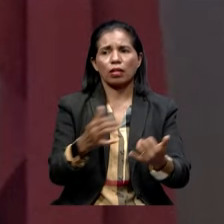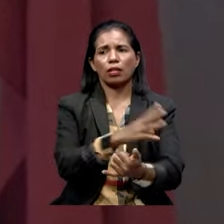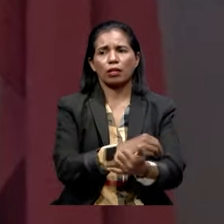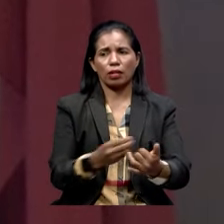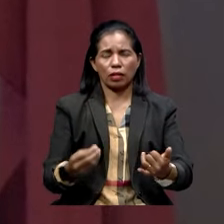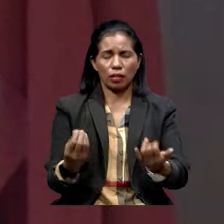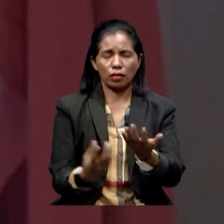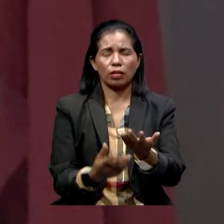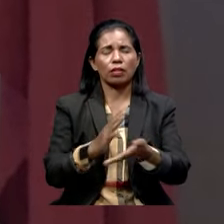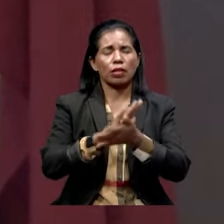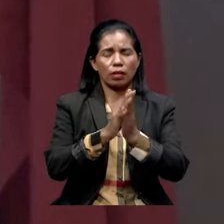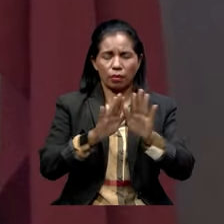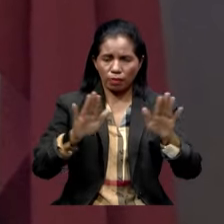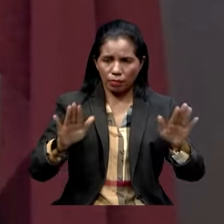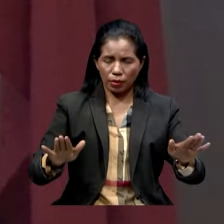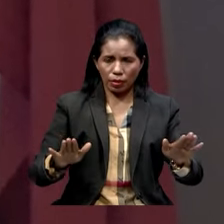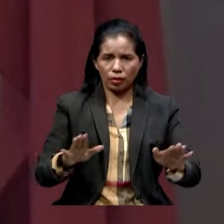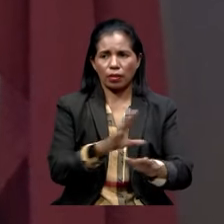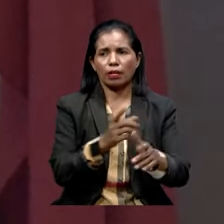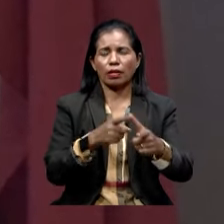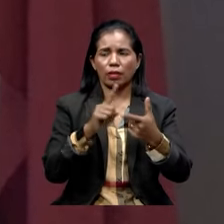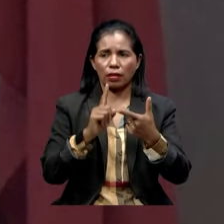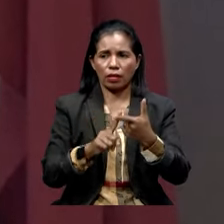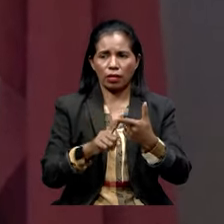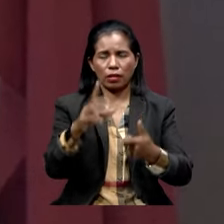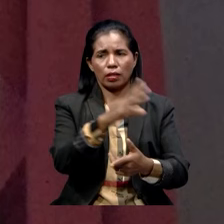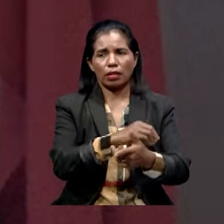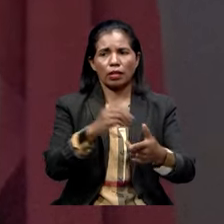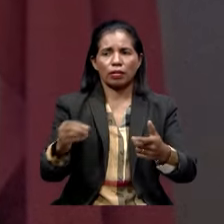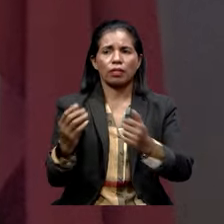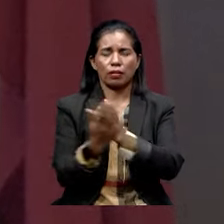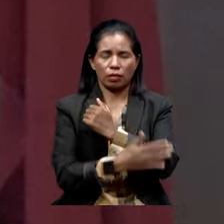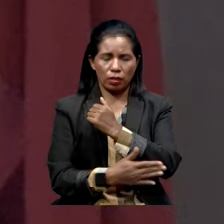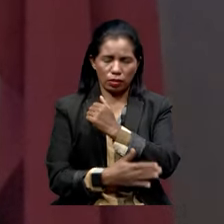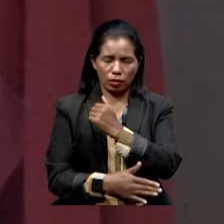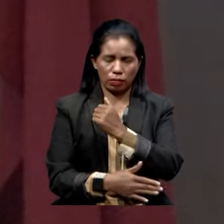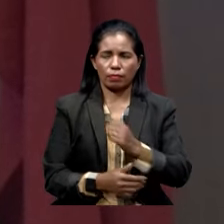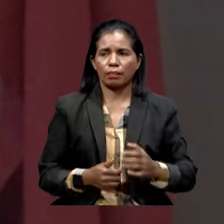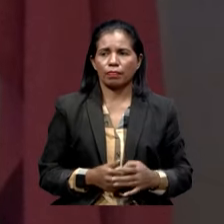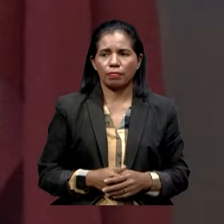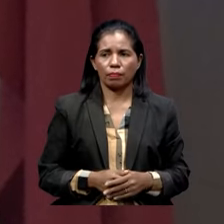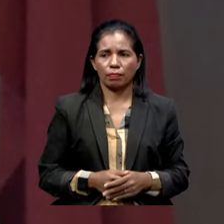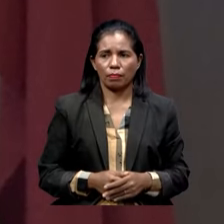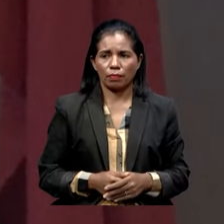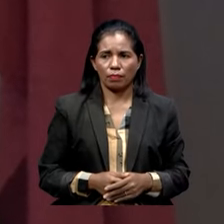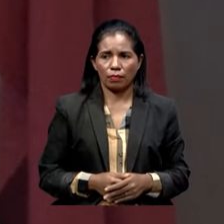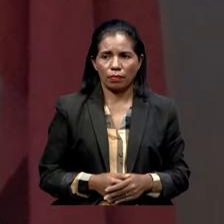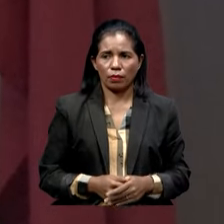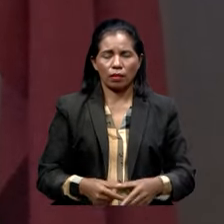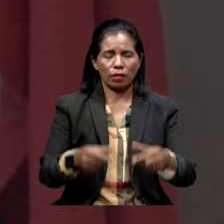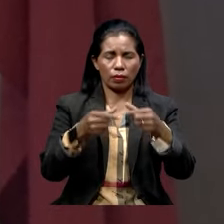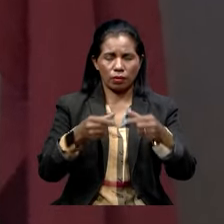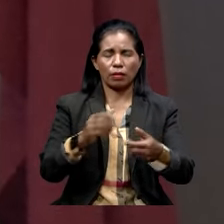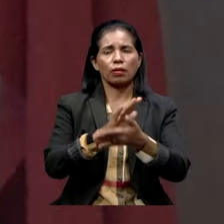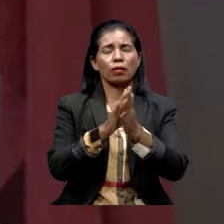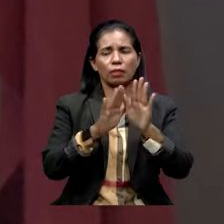em paz, pois deixei uma pátria para os meus filhos. Posso morrer em paz.